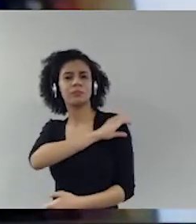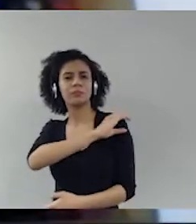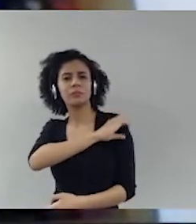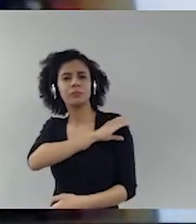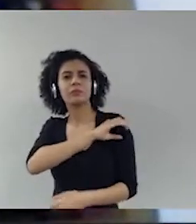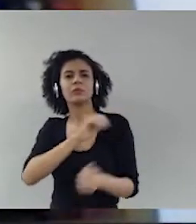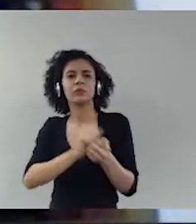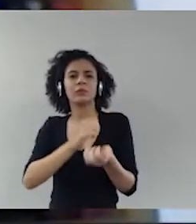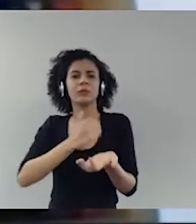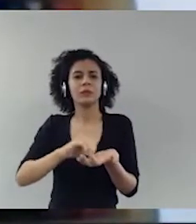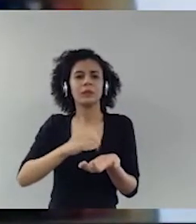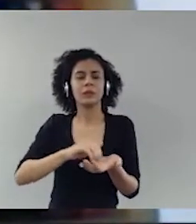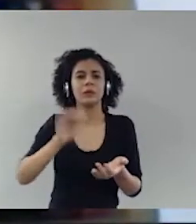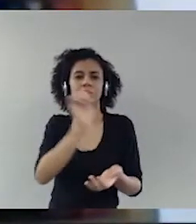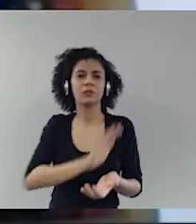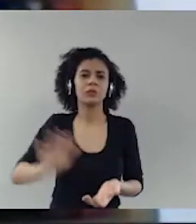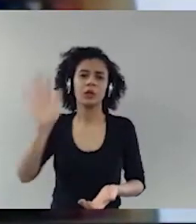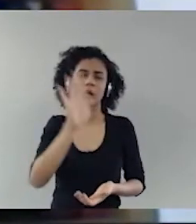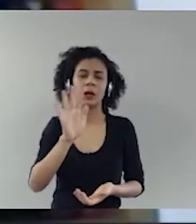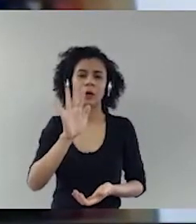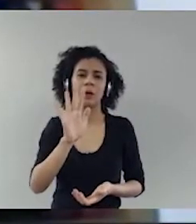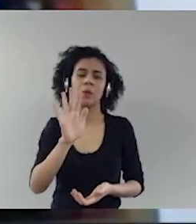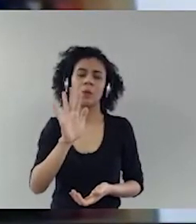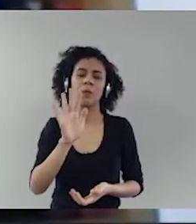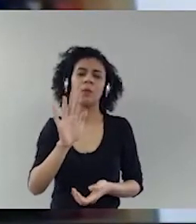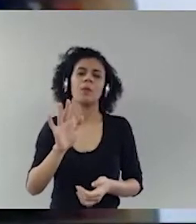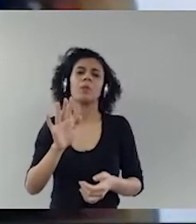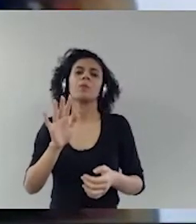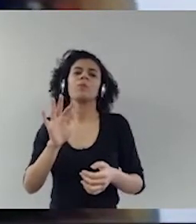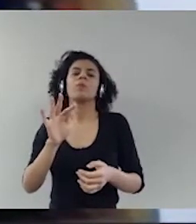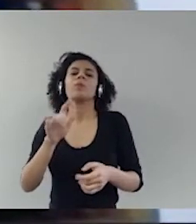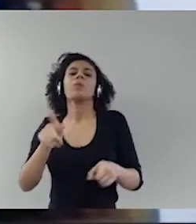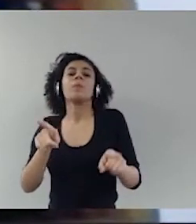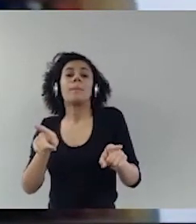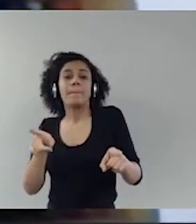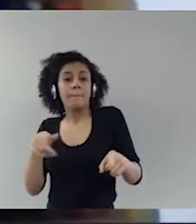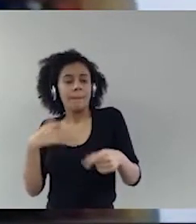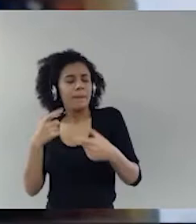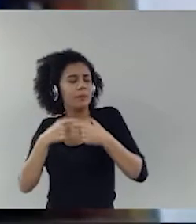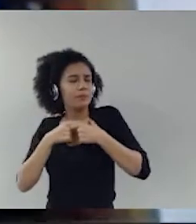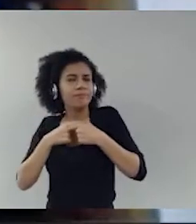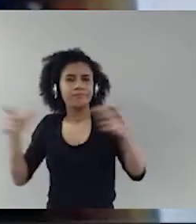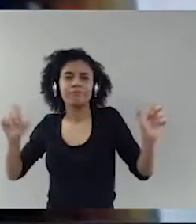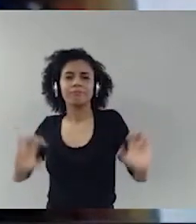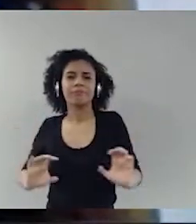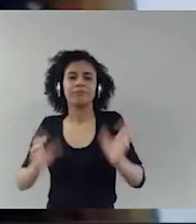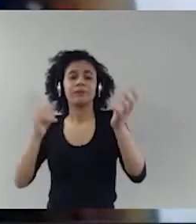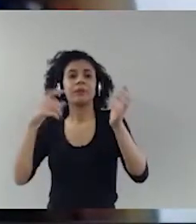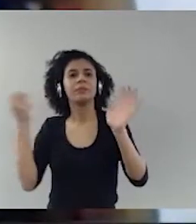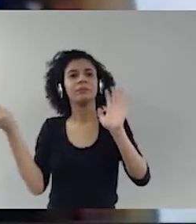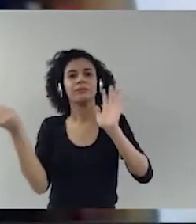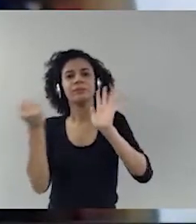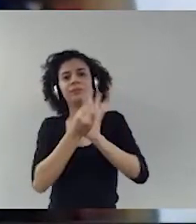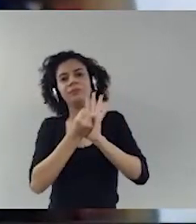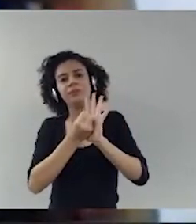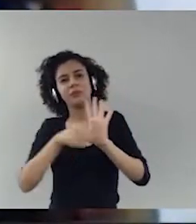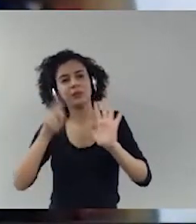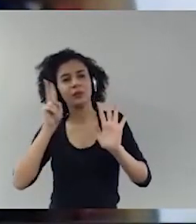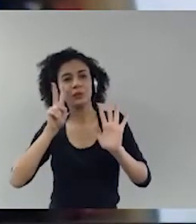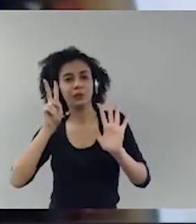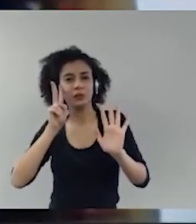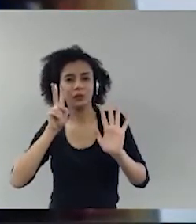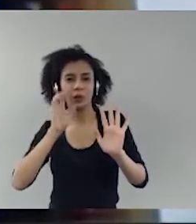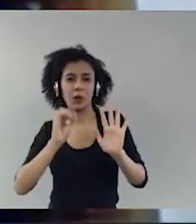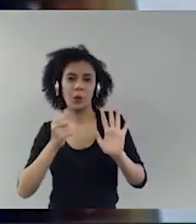o secretário-geral Beto Simonetti e outros, desse evento grandioso, que é um marco na história